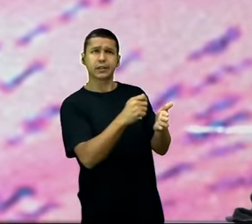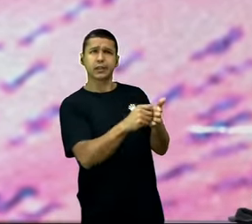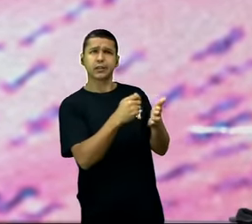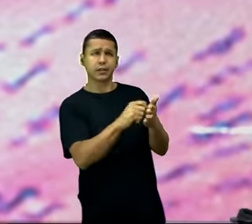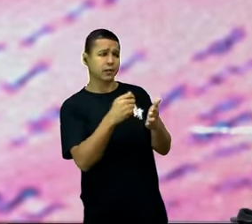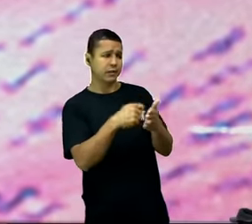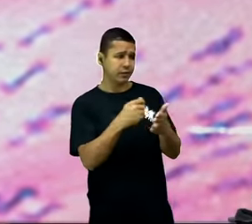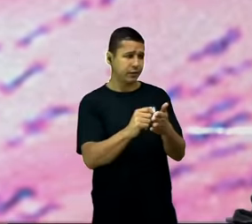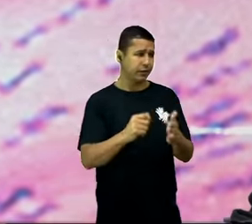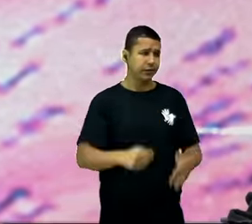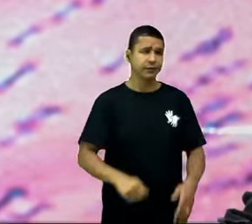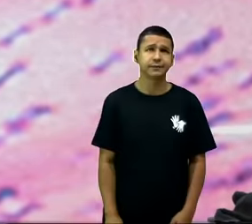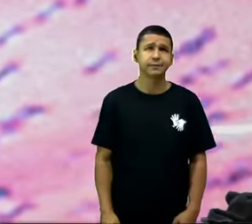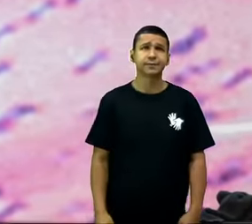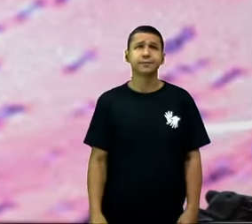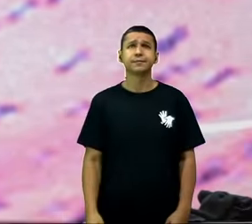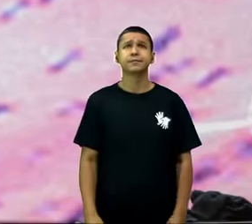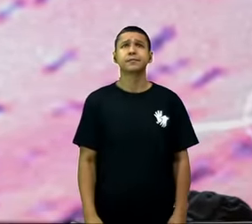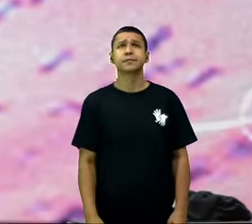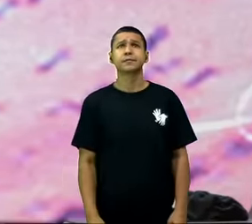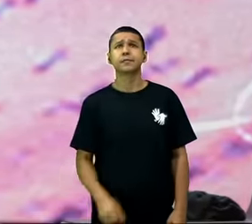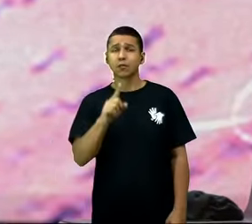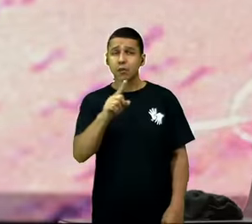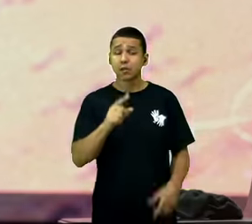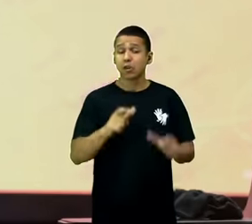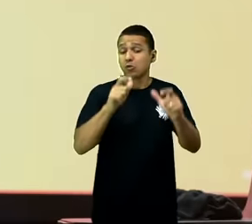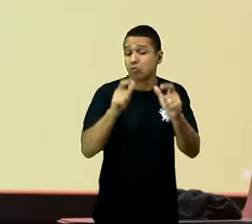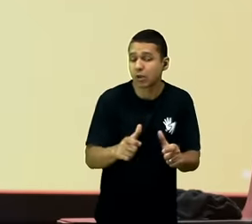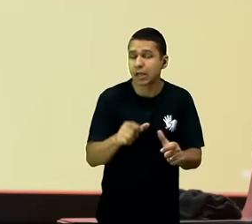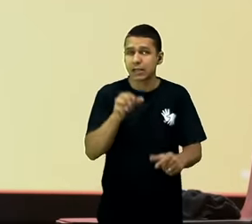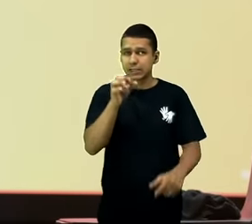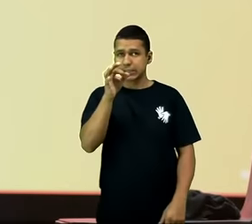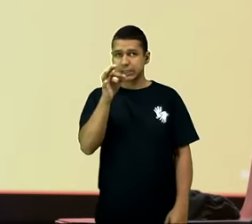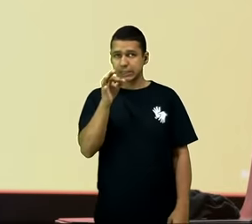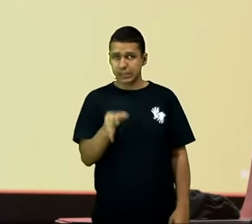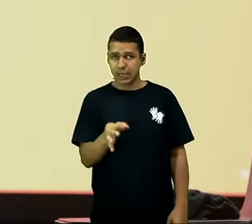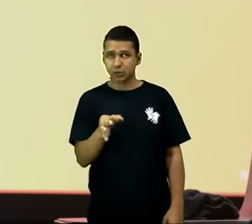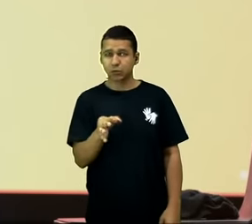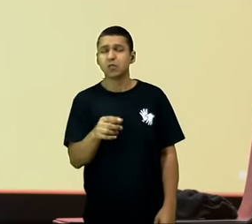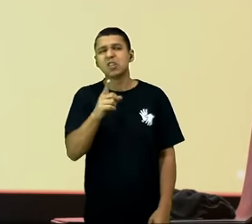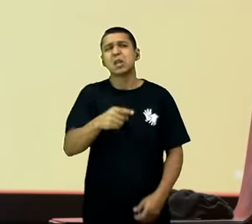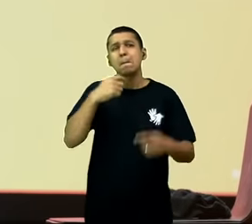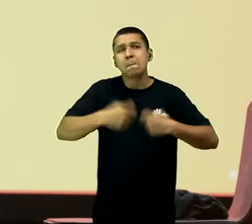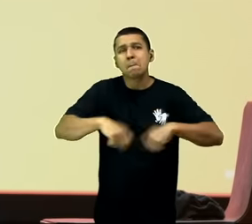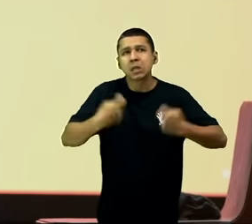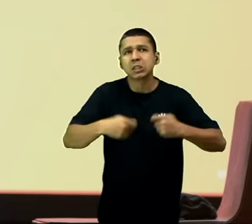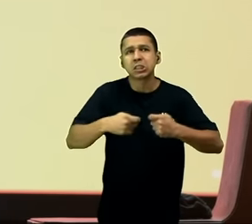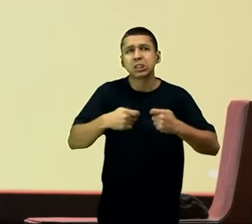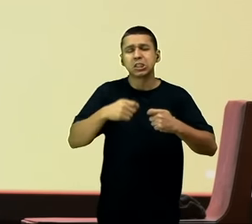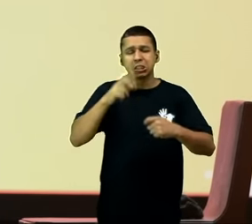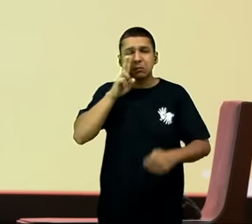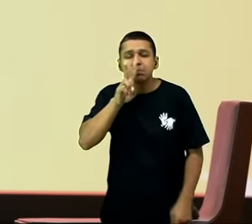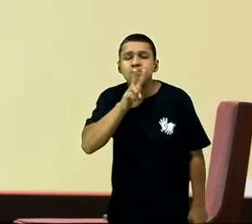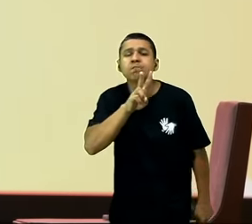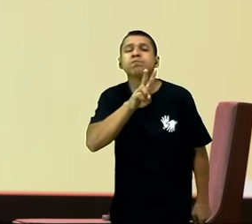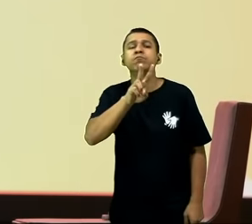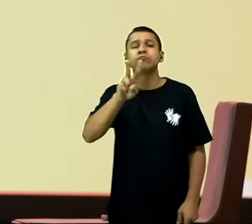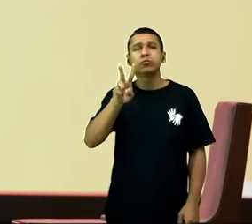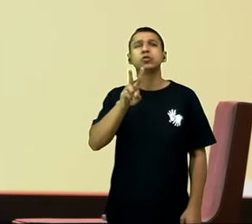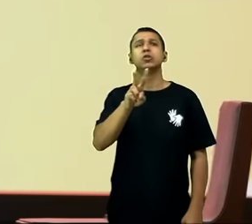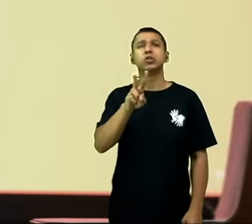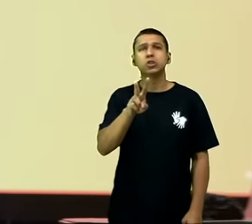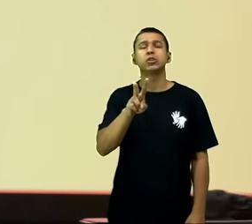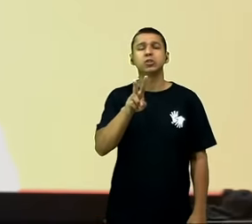cabeça, faz o que quiser. Não é porque você está no lugar certo que você não precisa vigiar. No reino, tão importante quanto entrar